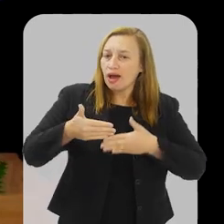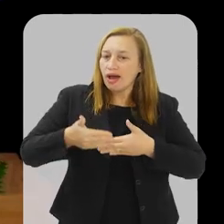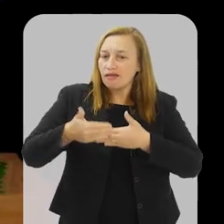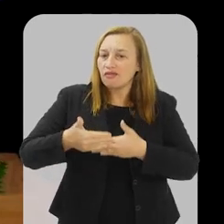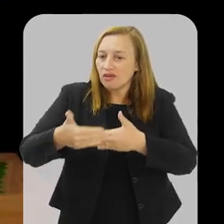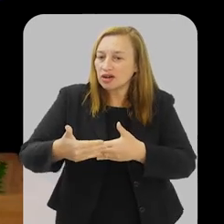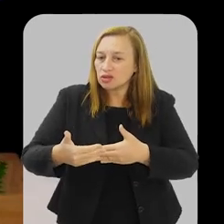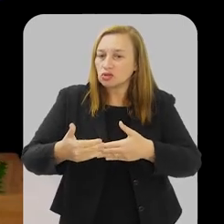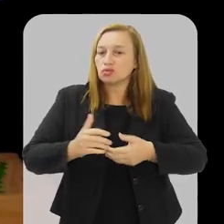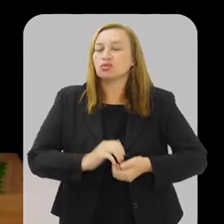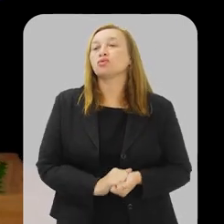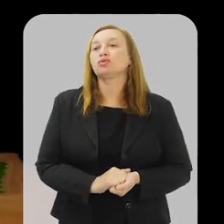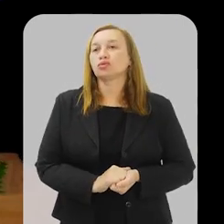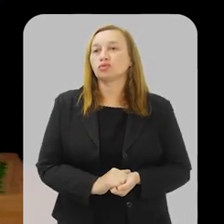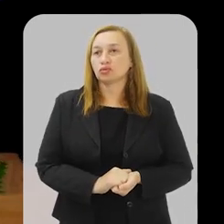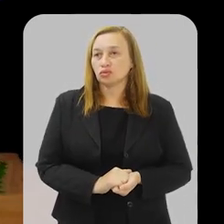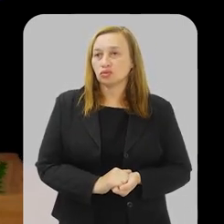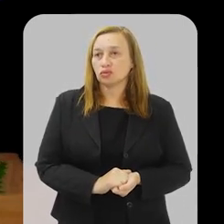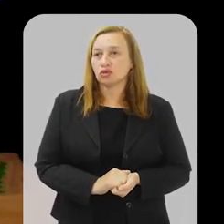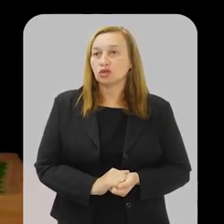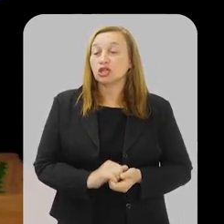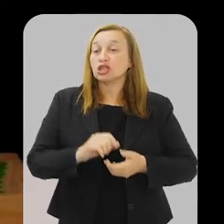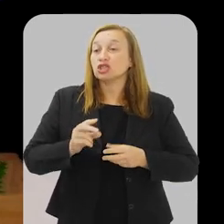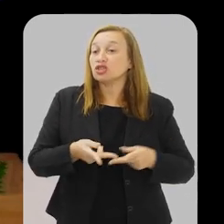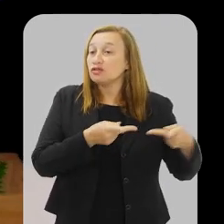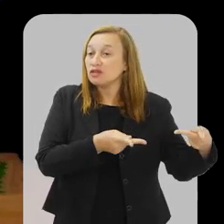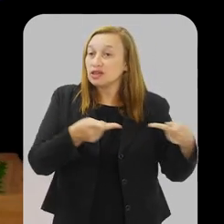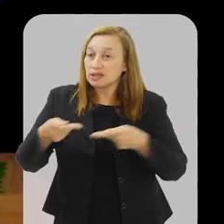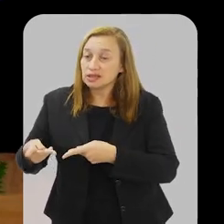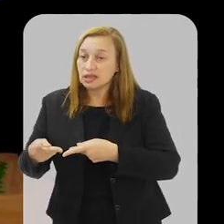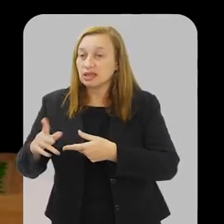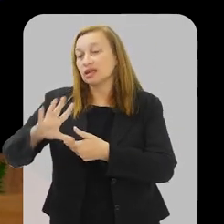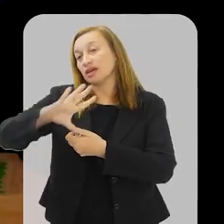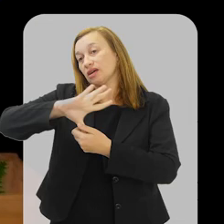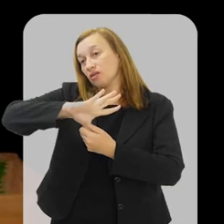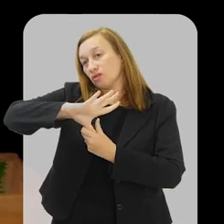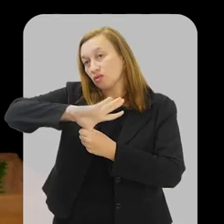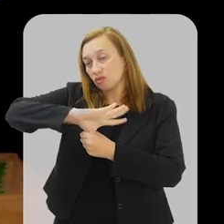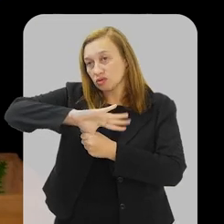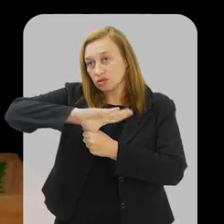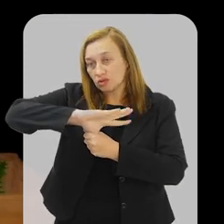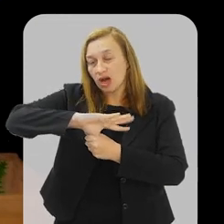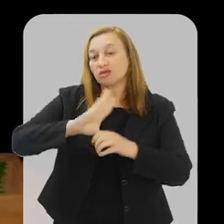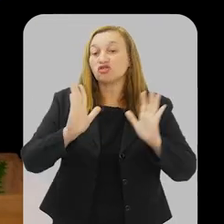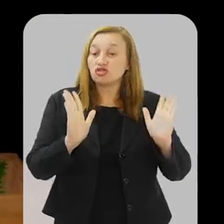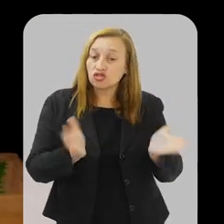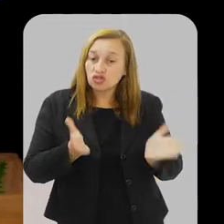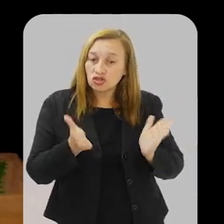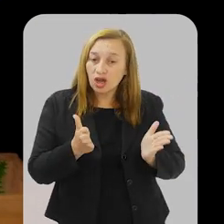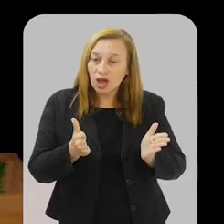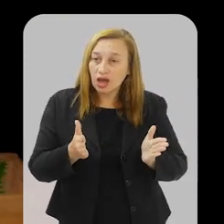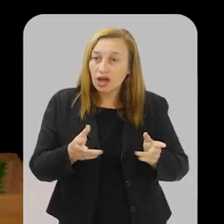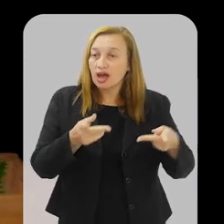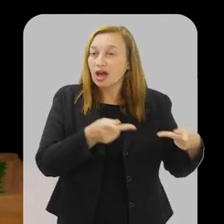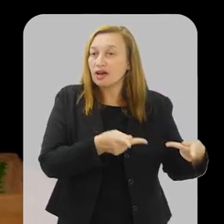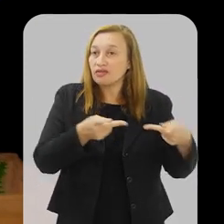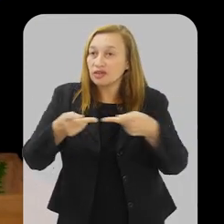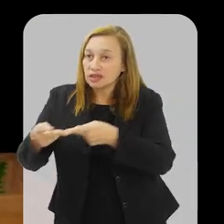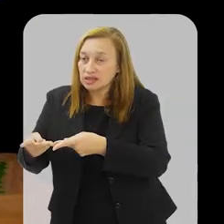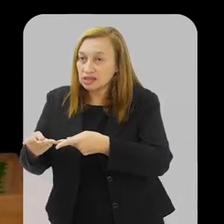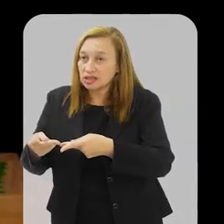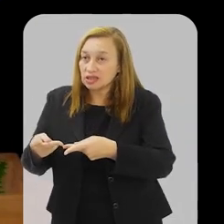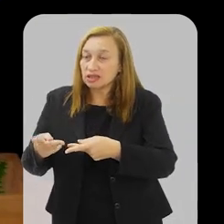vários eh avanços com a questão de visita em consulados nós Já começamos a já